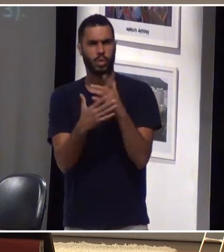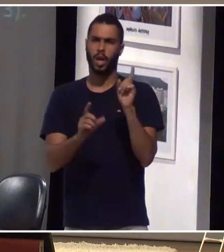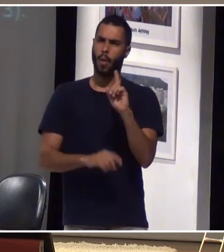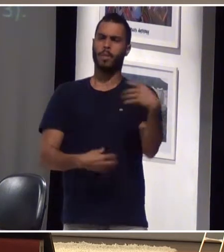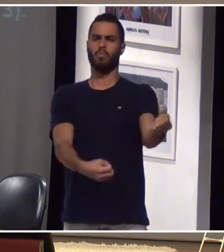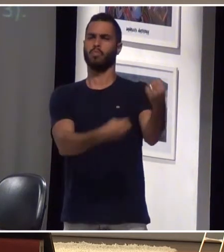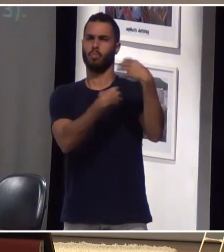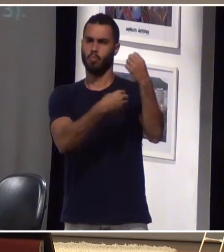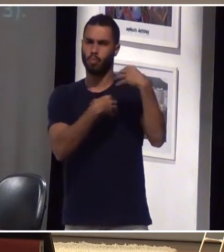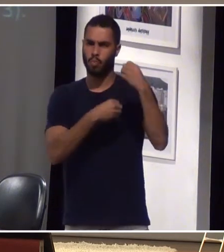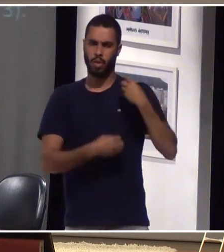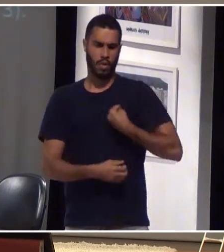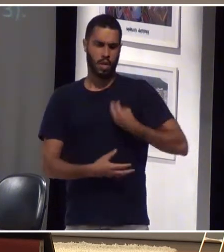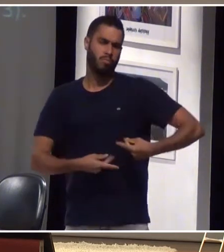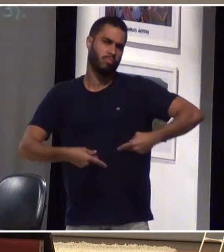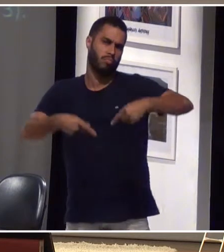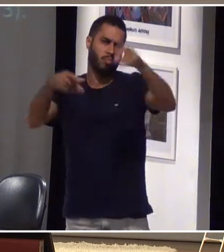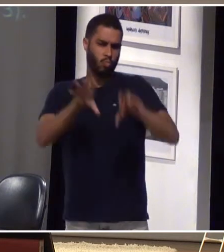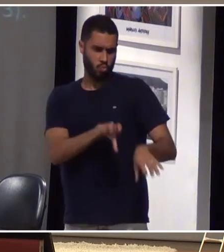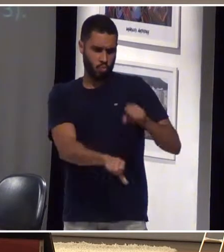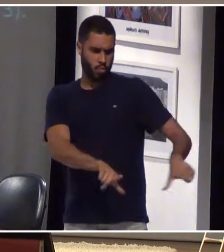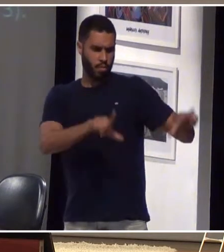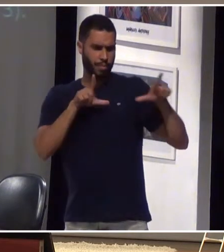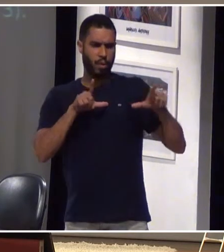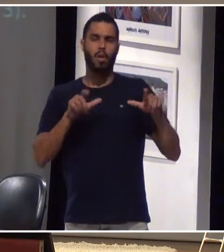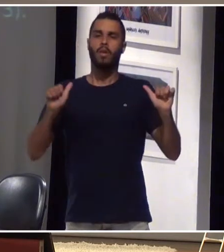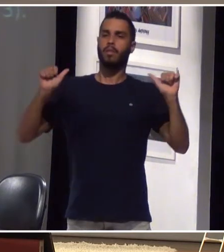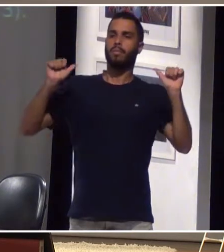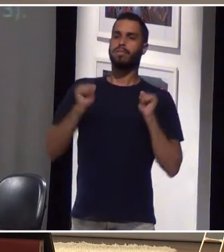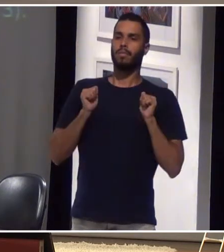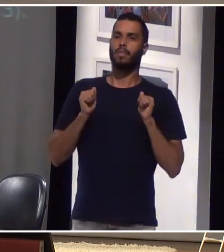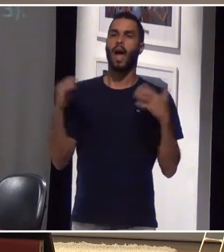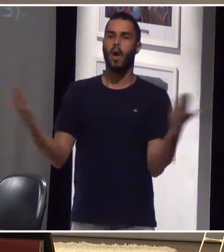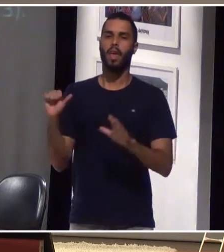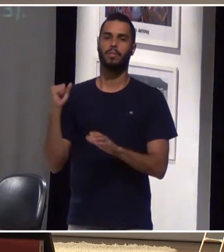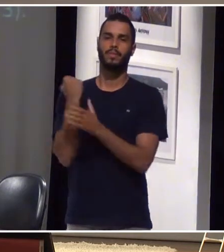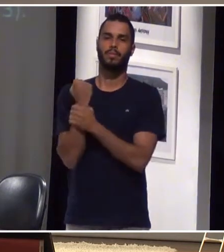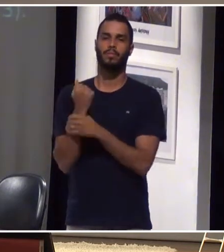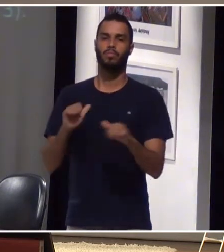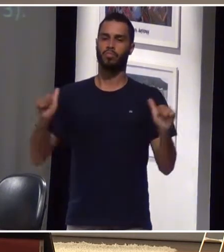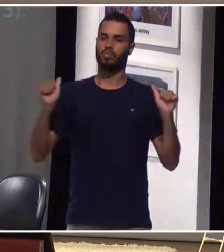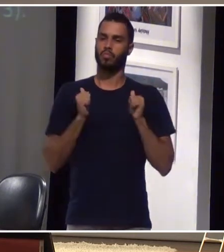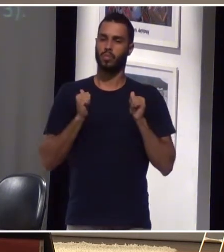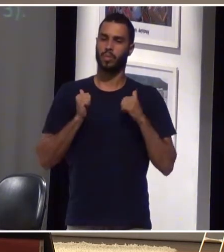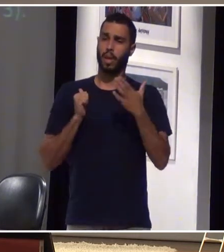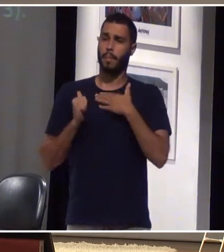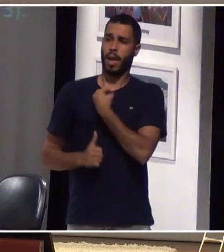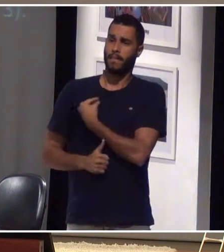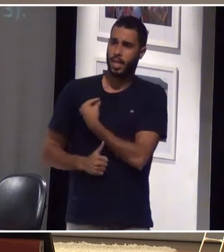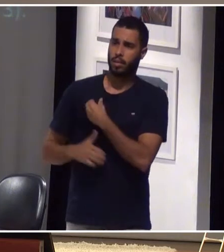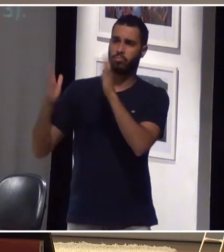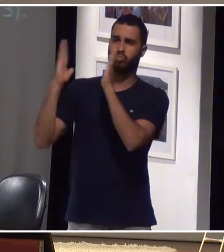educação era para a vida toda, eu teria um diploma e, portanto, eu teria um futuro previsível a partir dali. Eu construiria uma carreira,